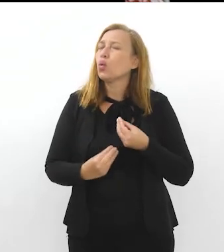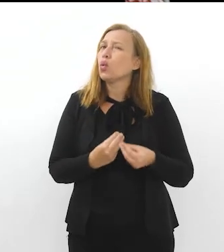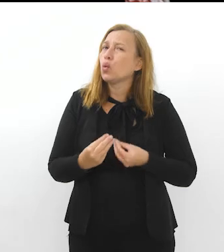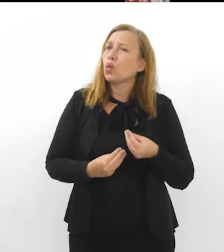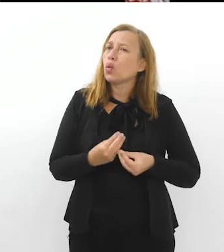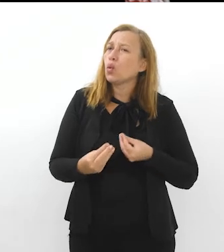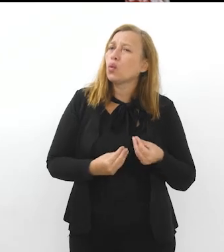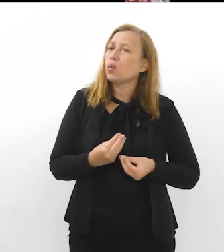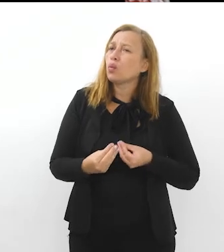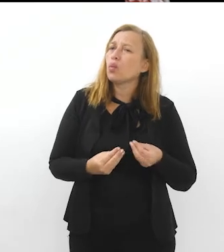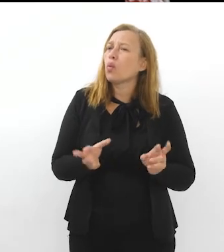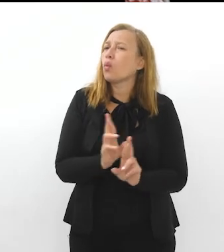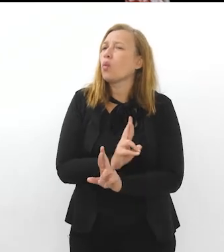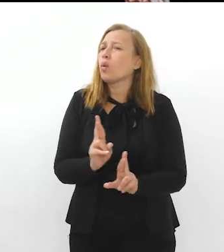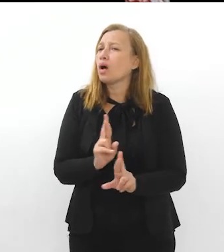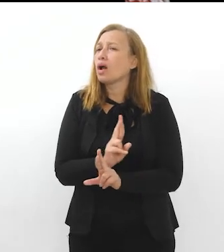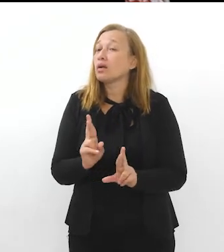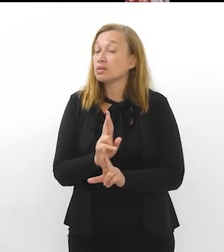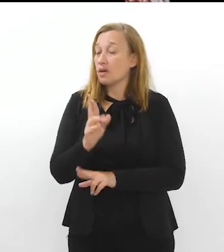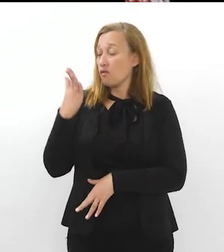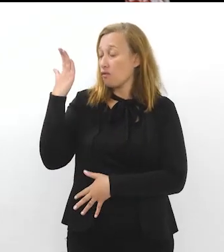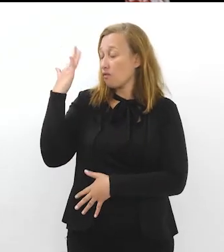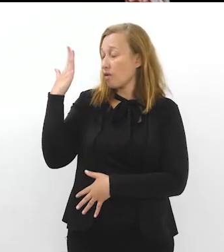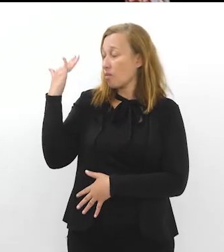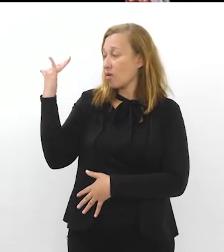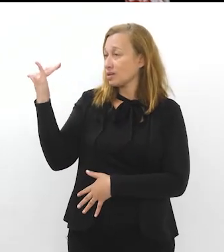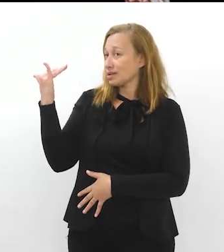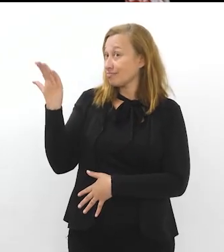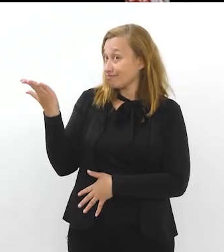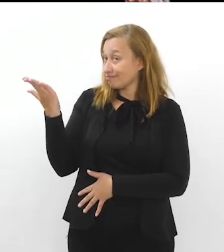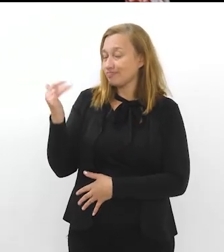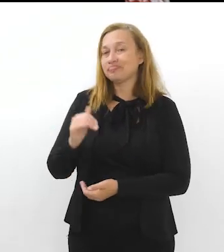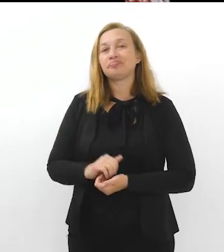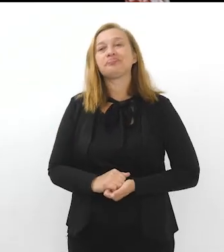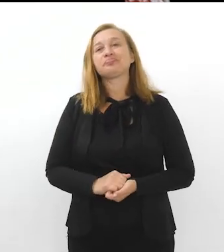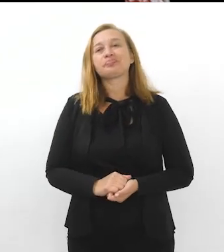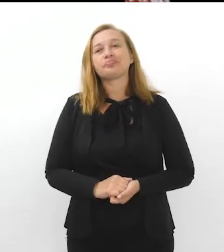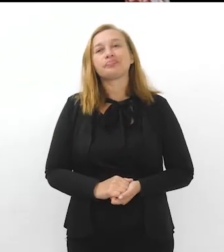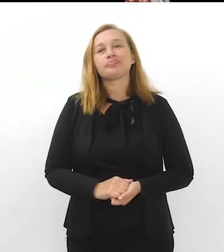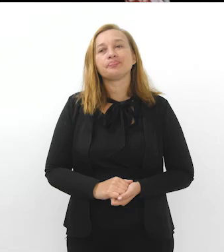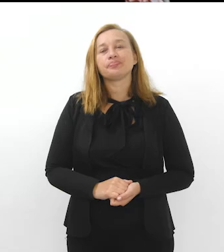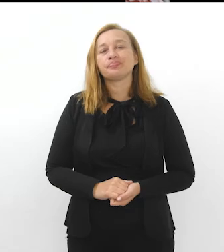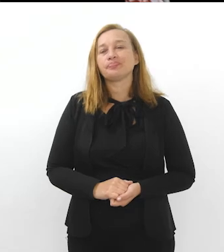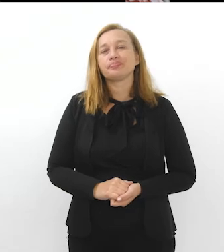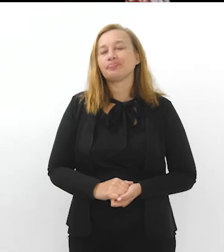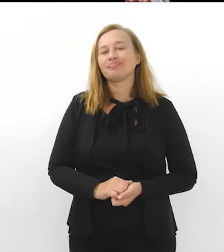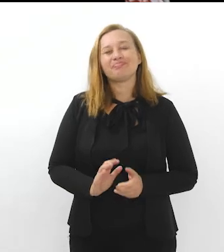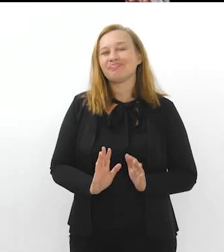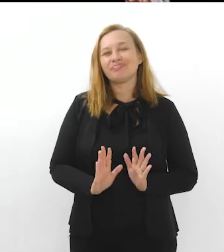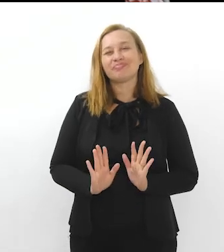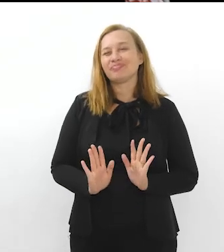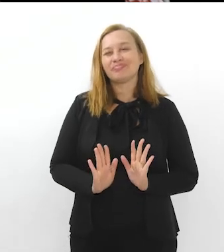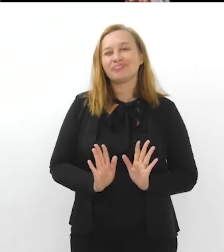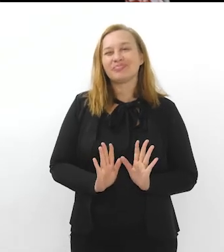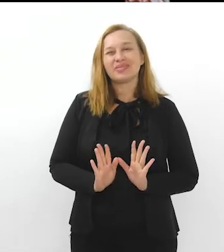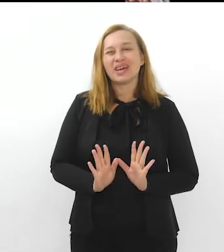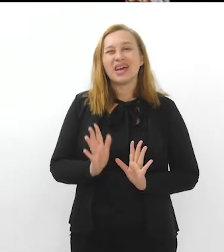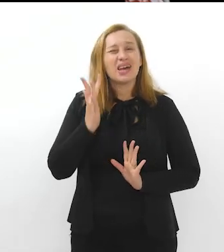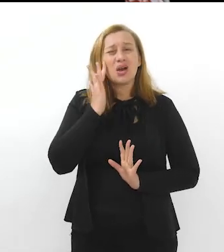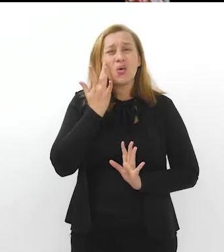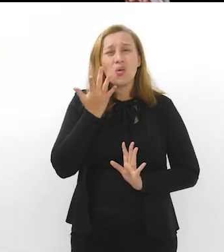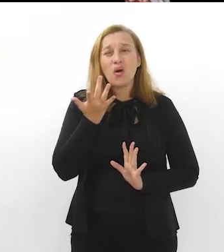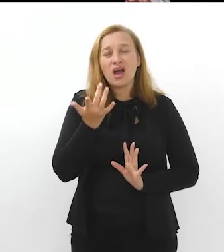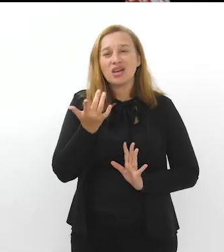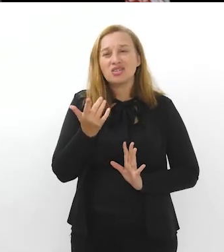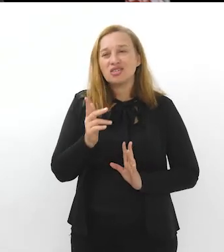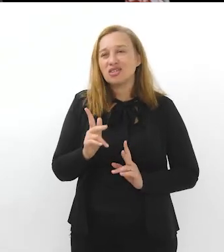aula, né? Que veem você agora assim, desse jeito, né? Como é que é a reação deles? Você sendo tão famosa, né? Você